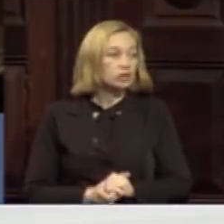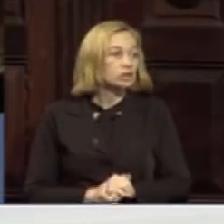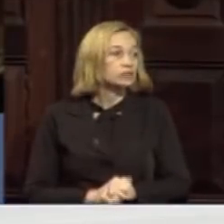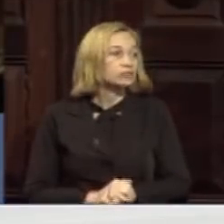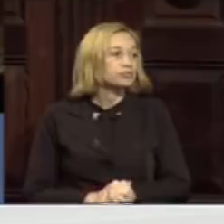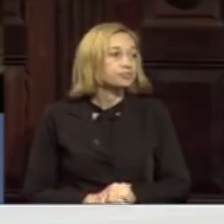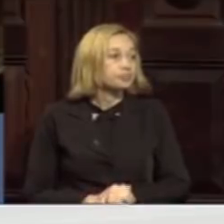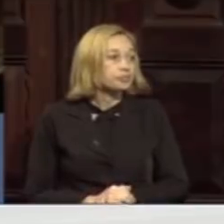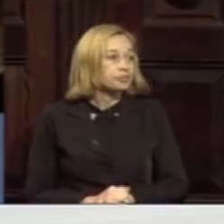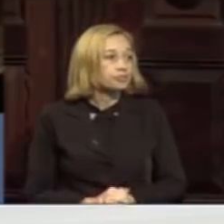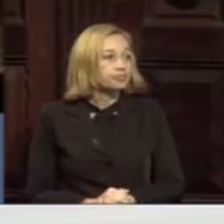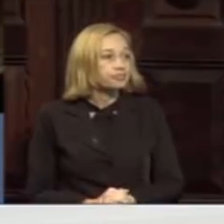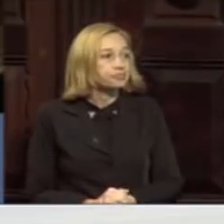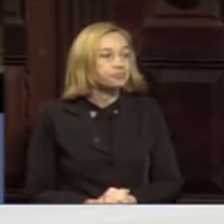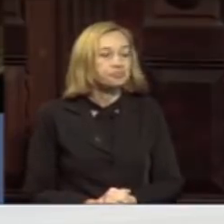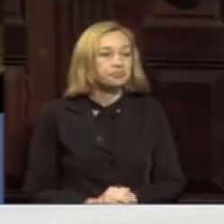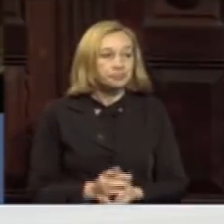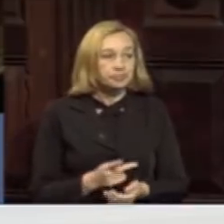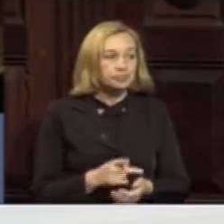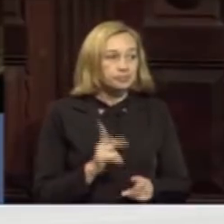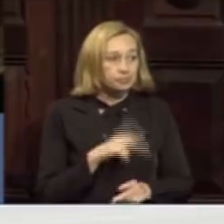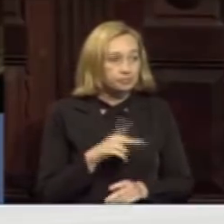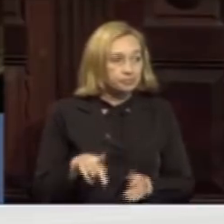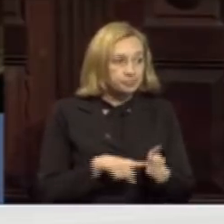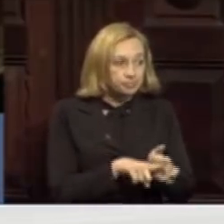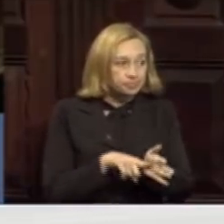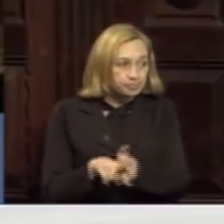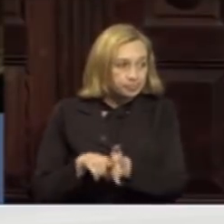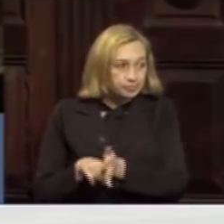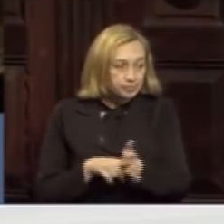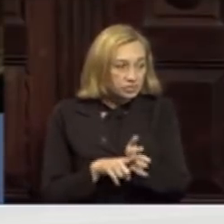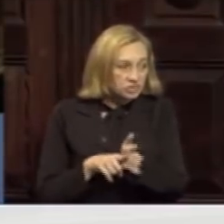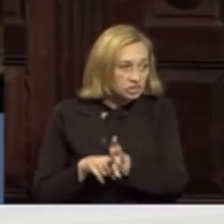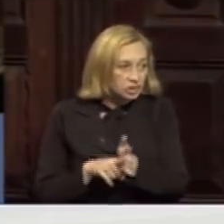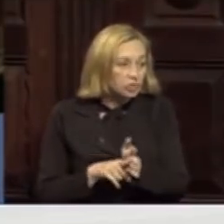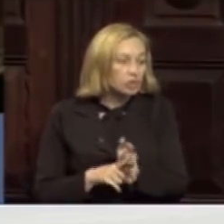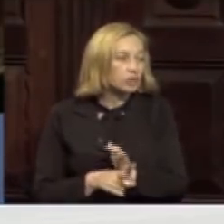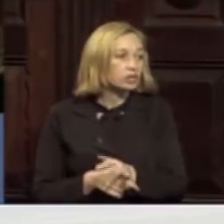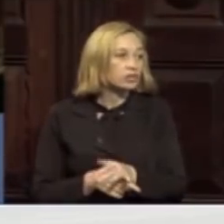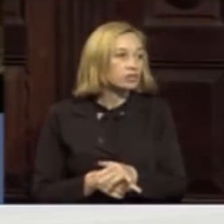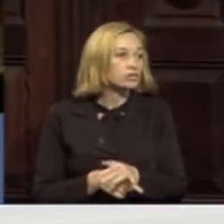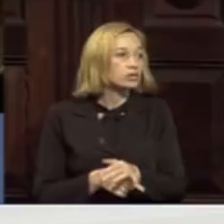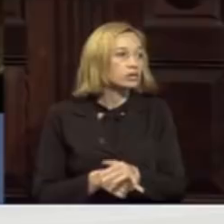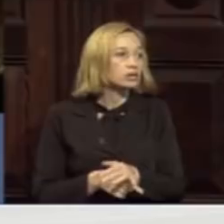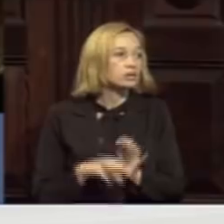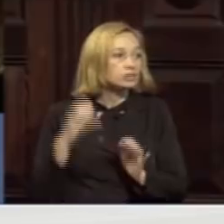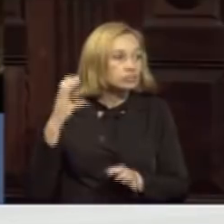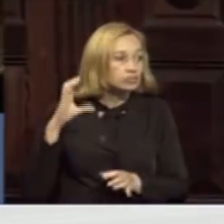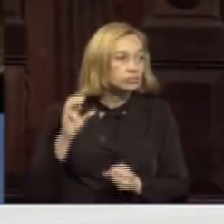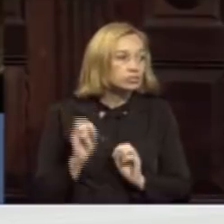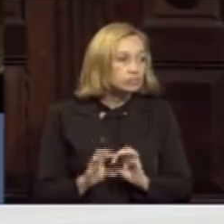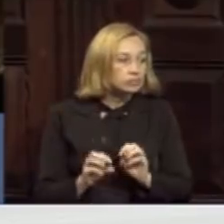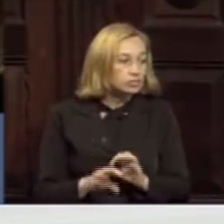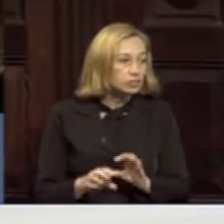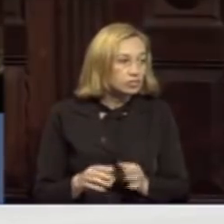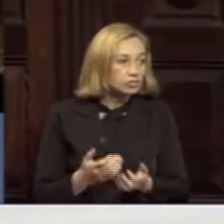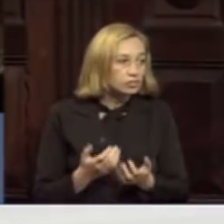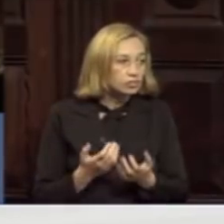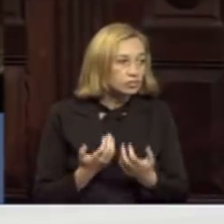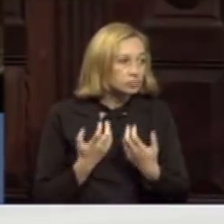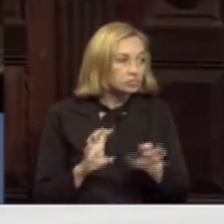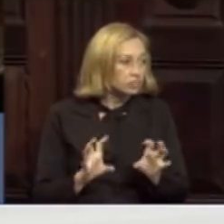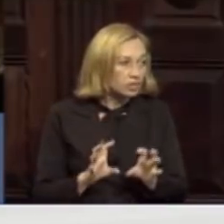eventualmente, por parte de pesquisadores, professores do campo das ciências humanas, do campo até das ciências da educação, que não desejam,